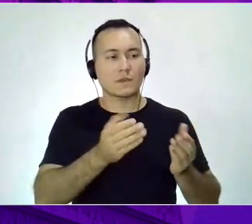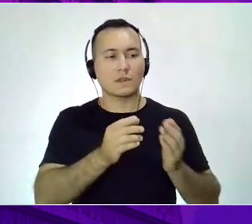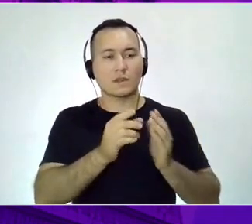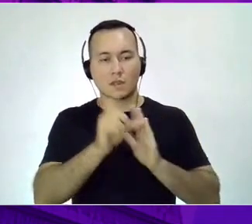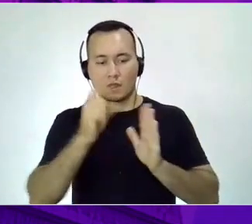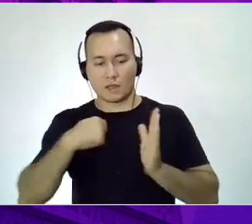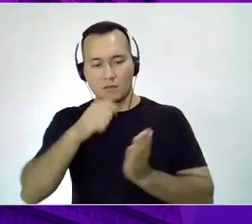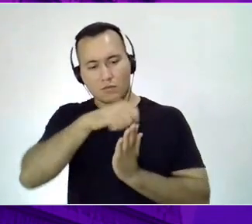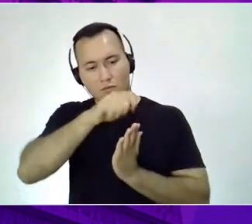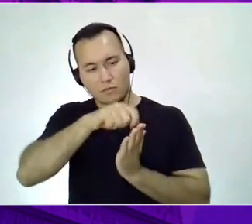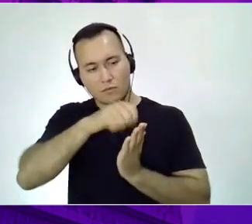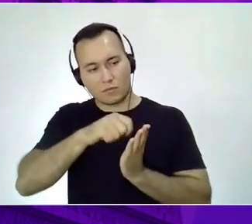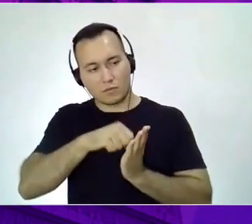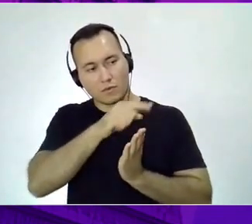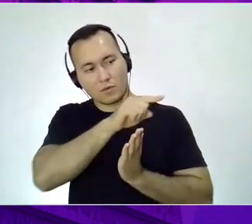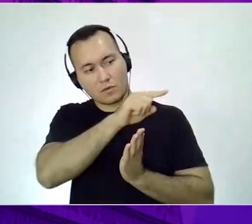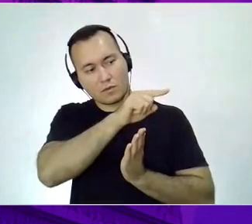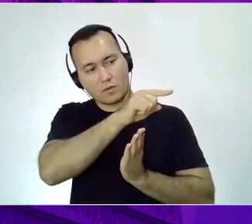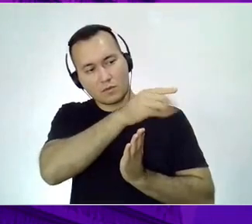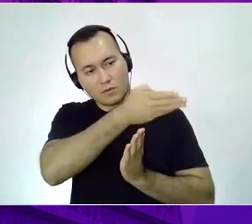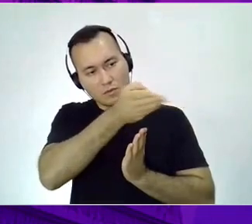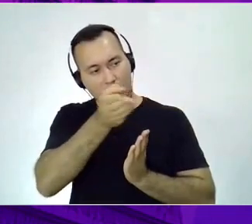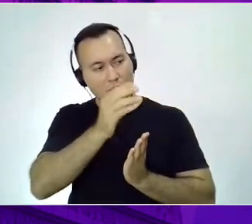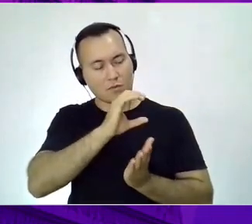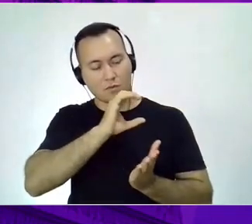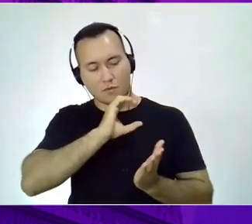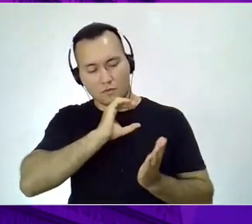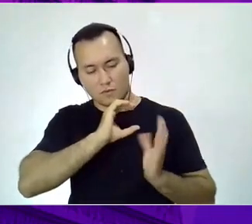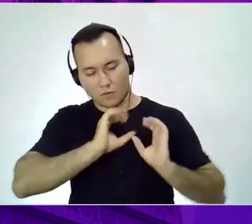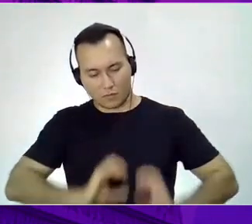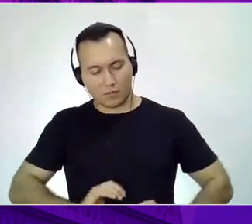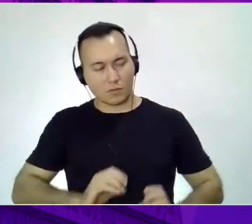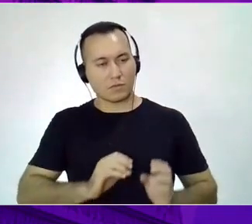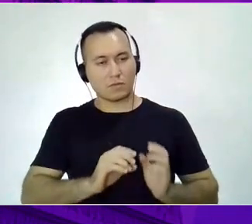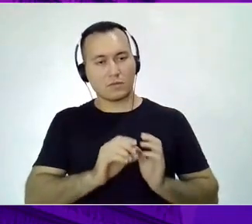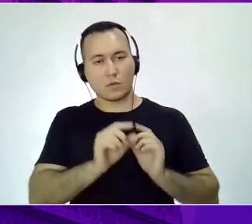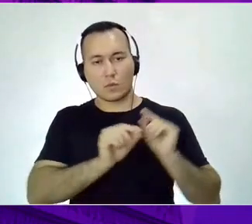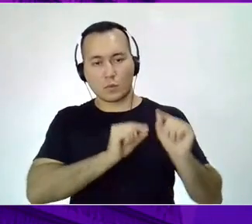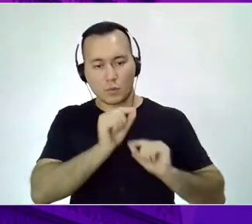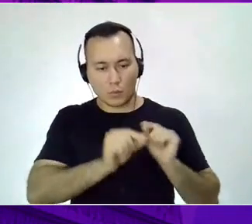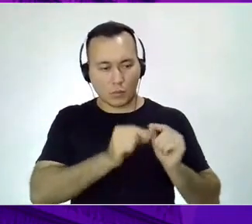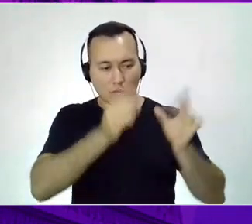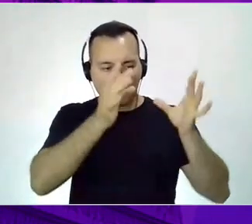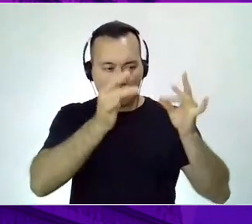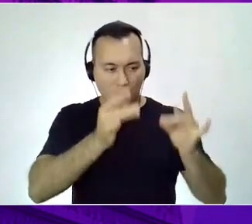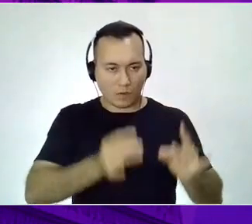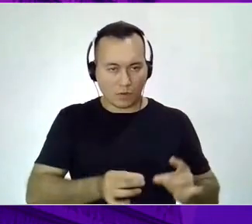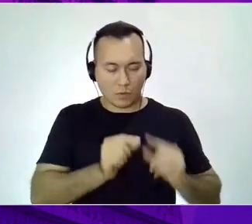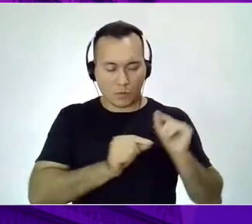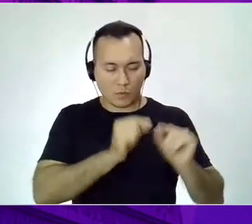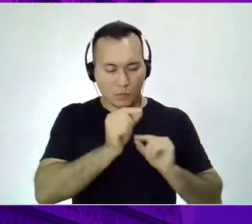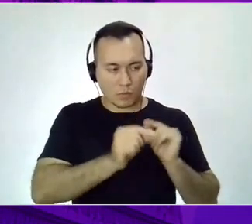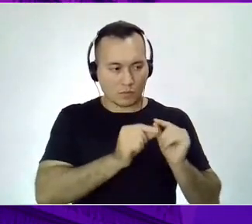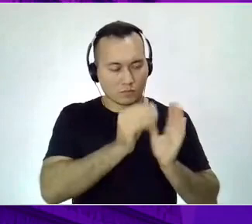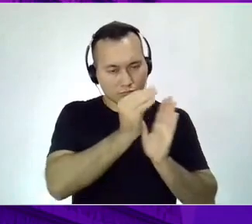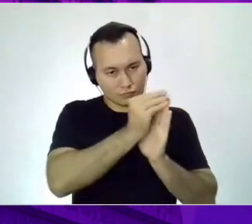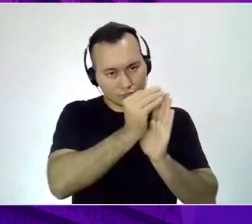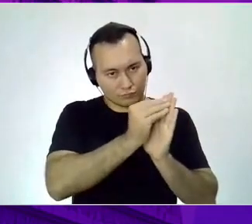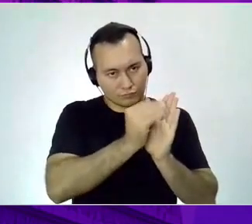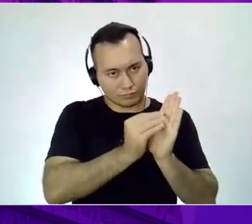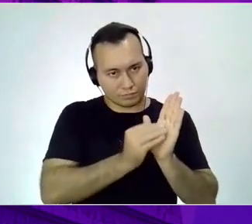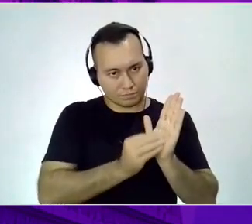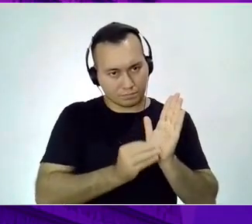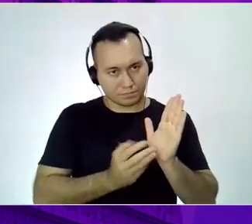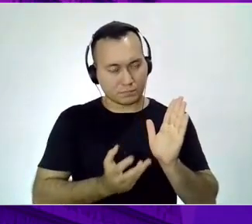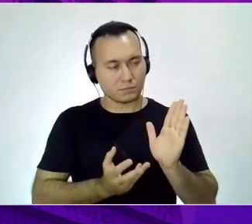o comportamento esperado, seja como for. Se for em Gherkin, ótimo. Se for de outra forma, serve também para